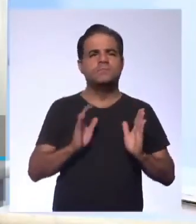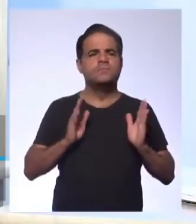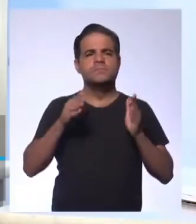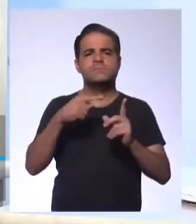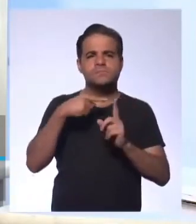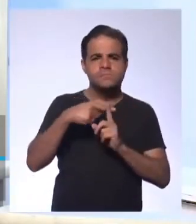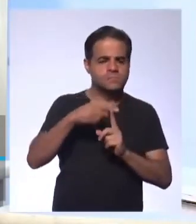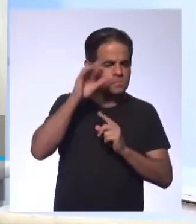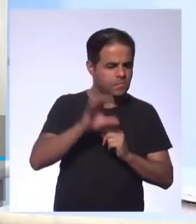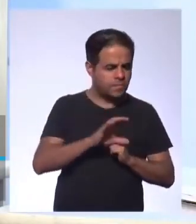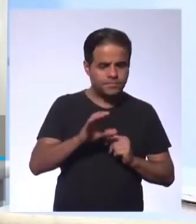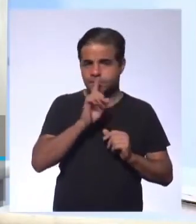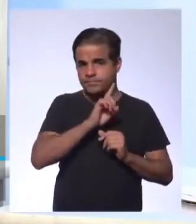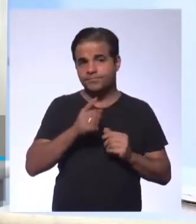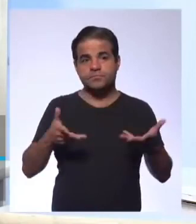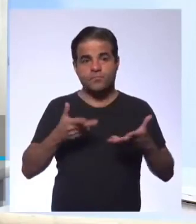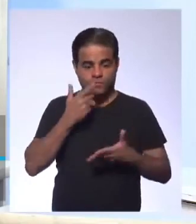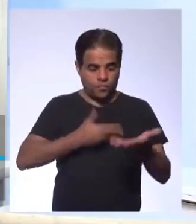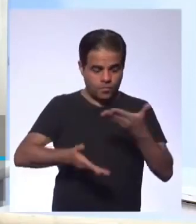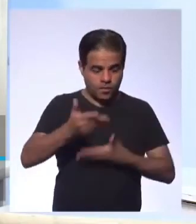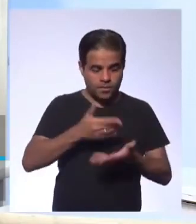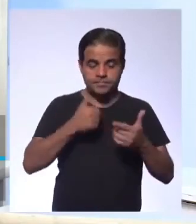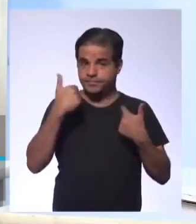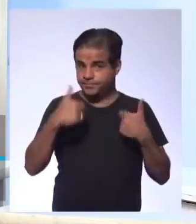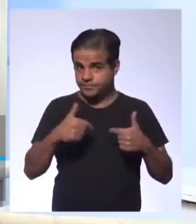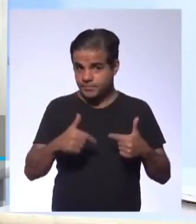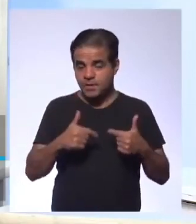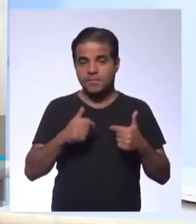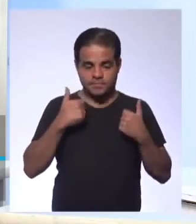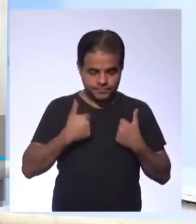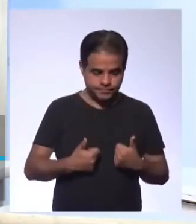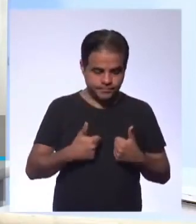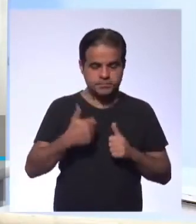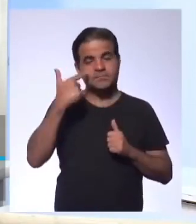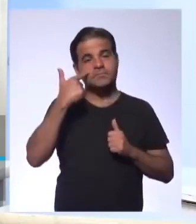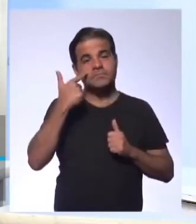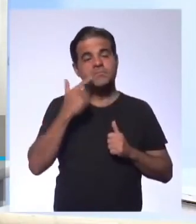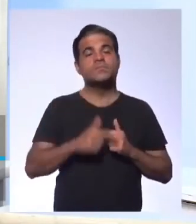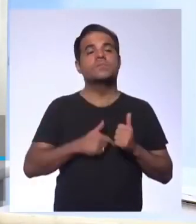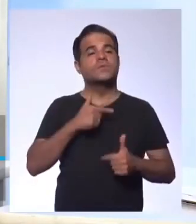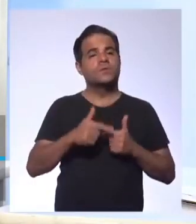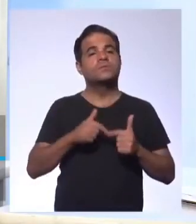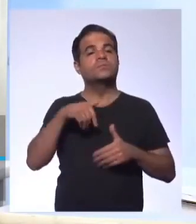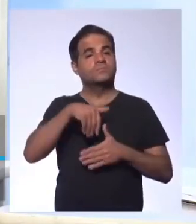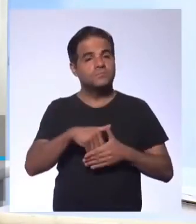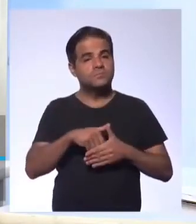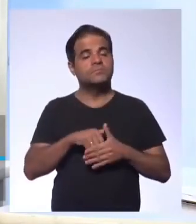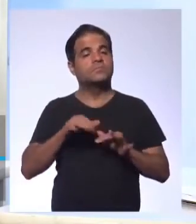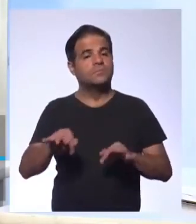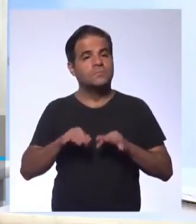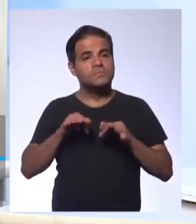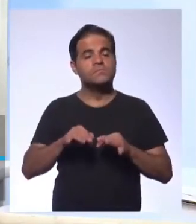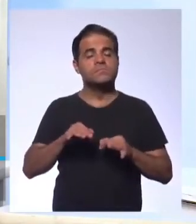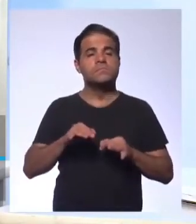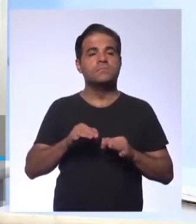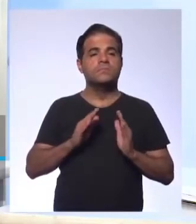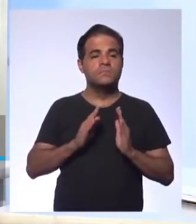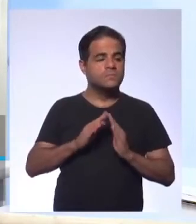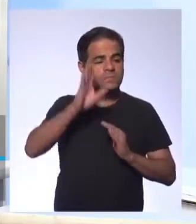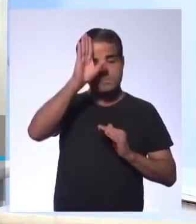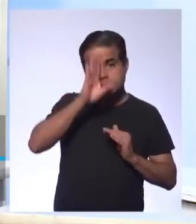Igreja Católica, hoje nós vamos falar aí dessa relação de trabalho. Então, vejam bem, os servos moram no feudo, eles moram de